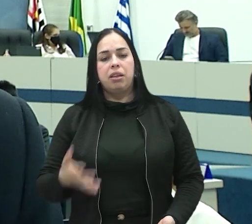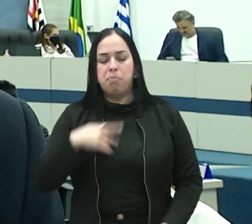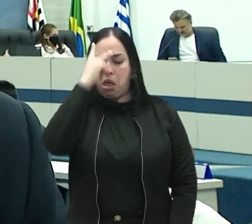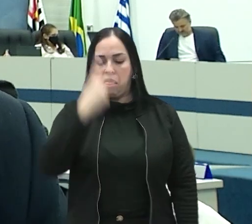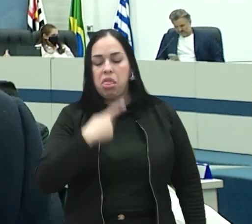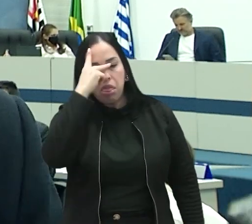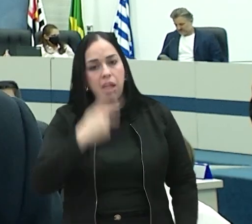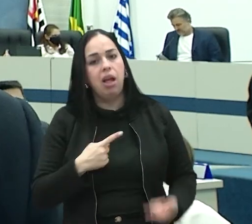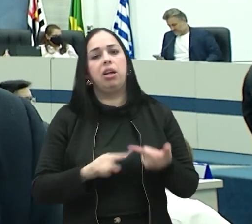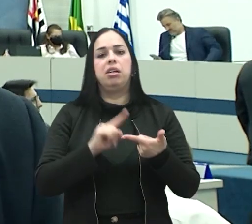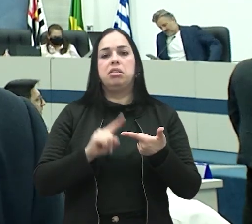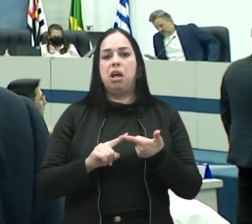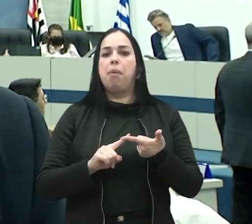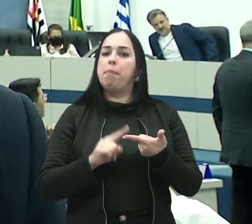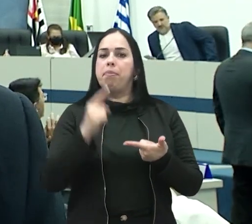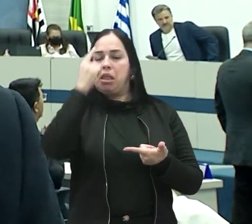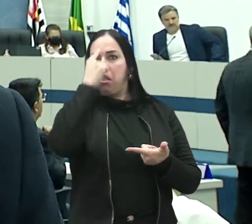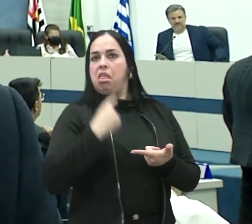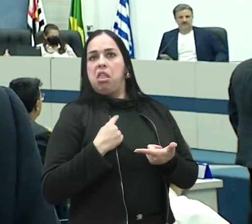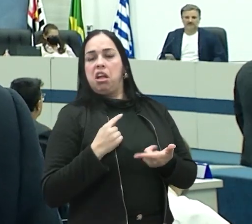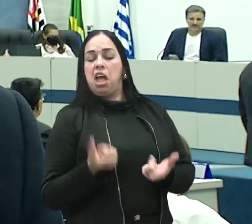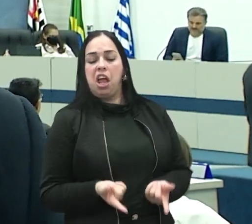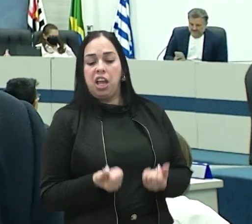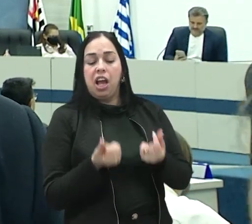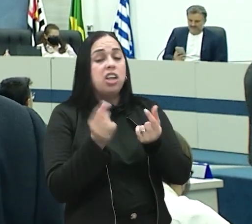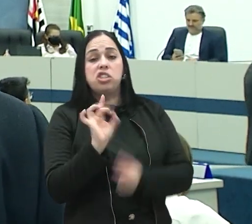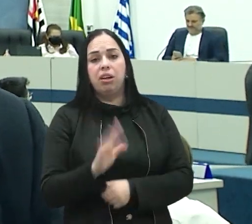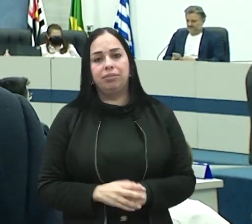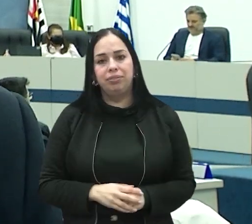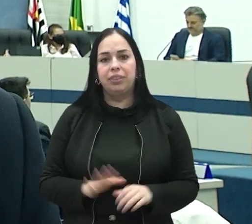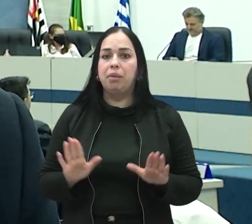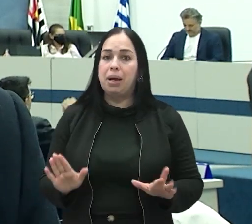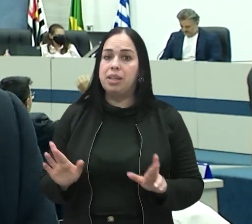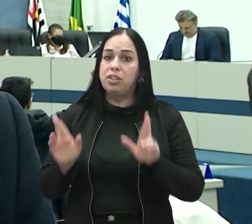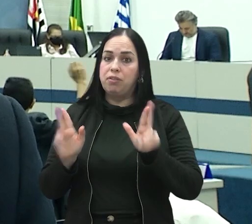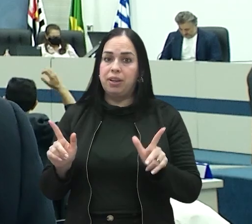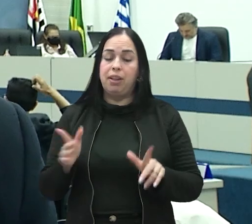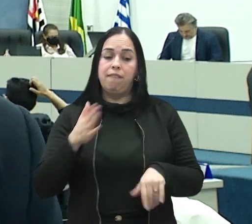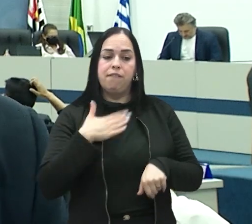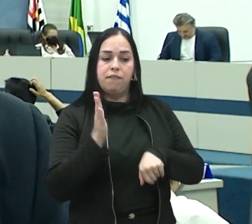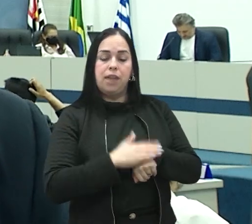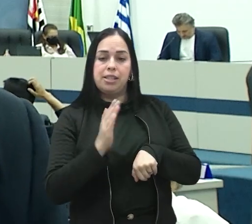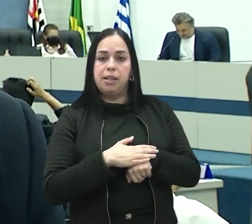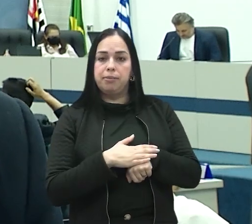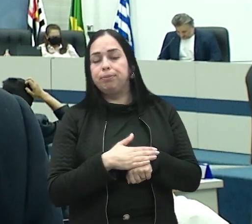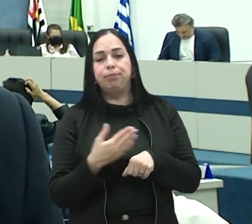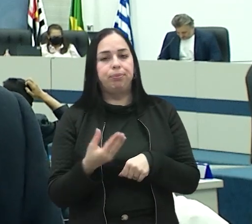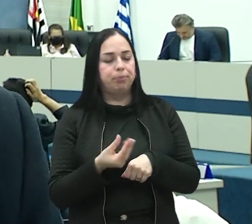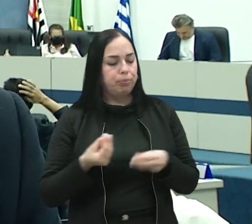ganancioso, continua egoísta, continua pensando só no próprio umbigo, continua querendo lucrar. Existe uma diferença entre você